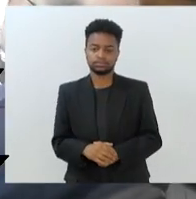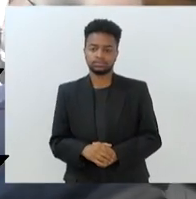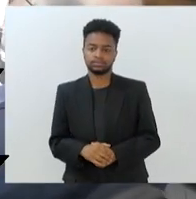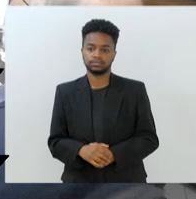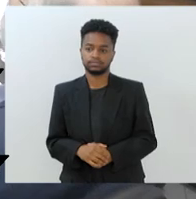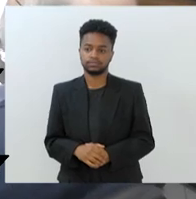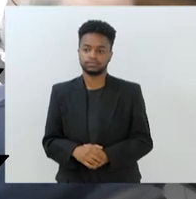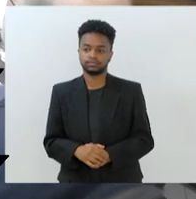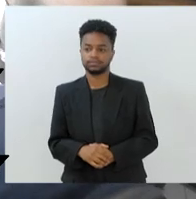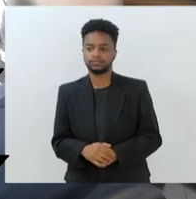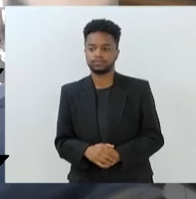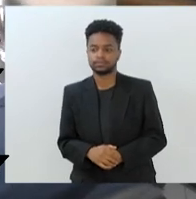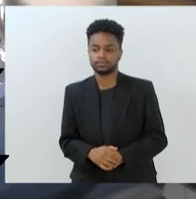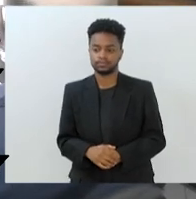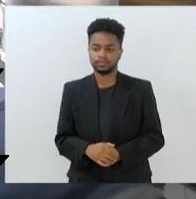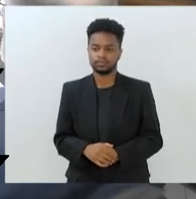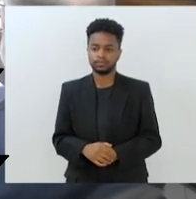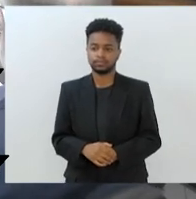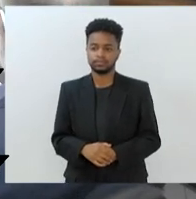Olha só.